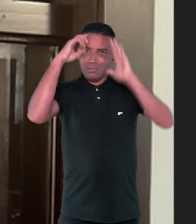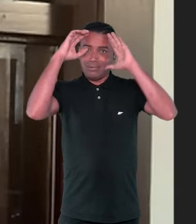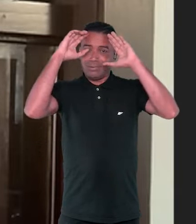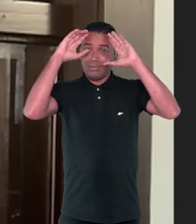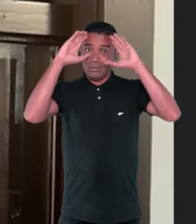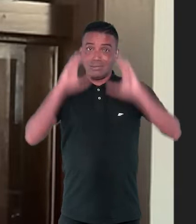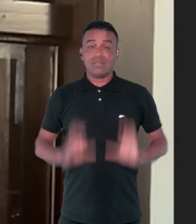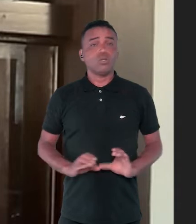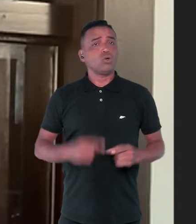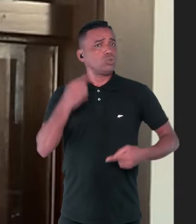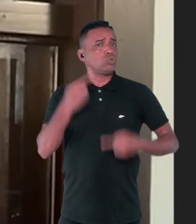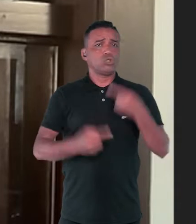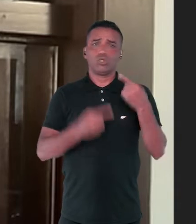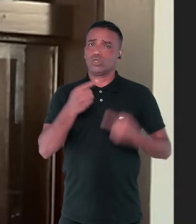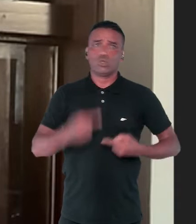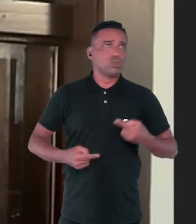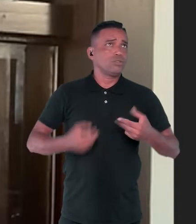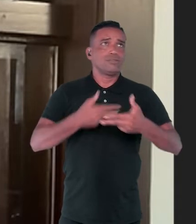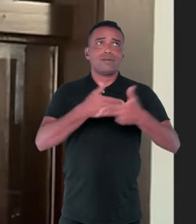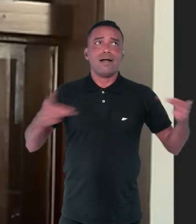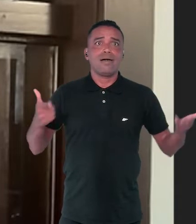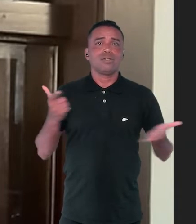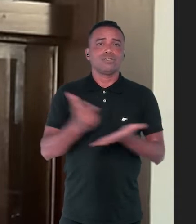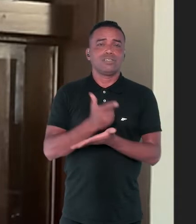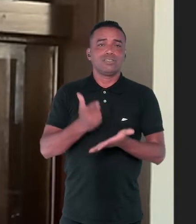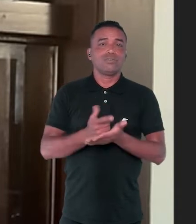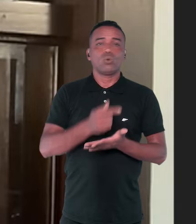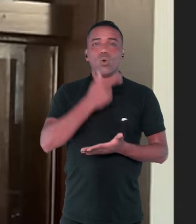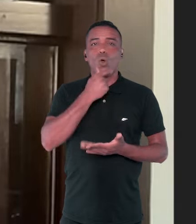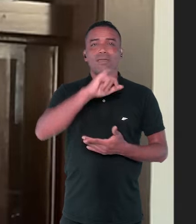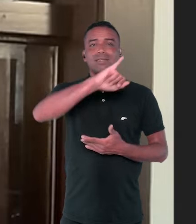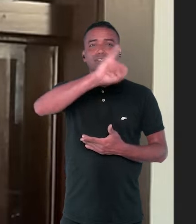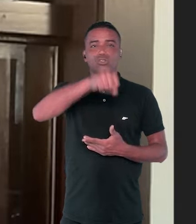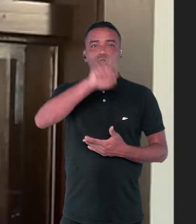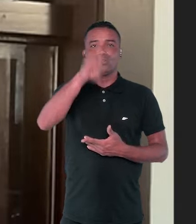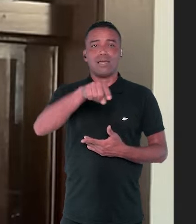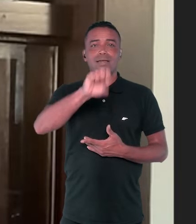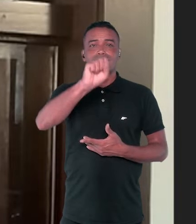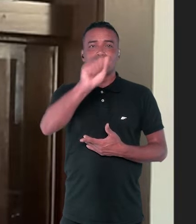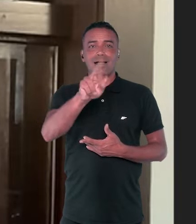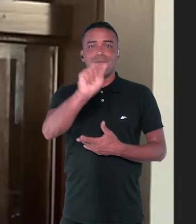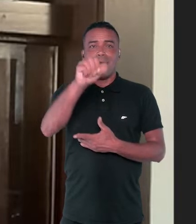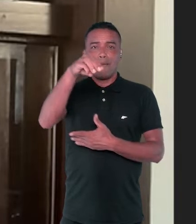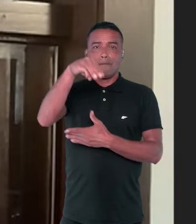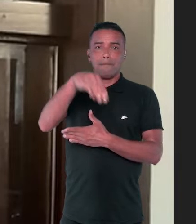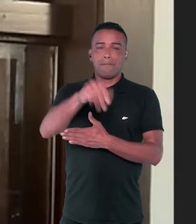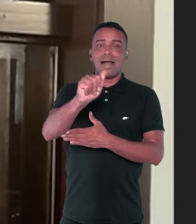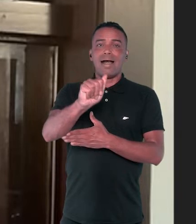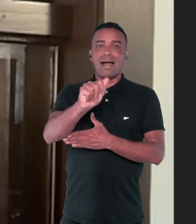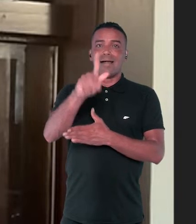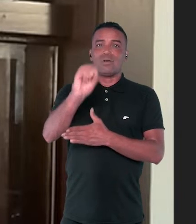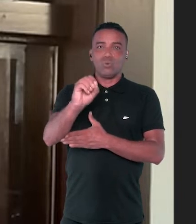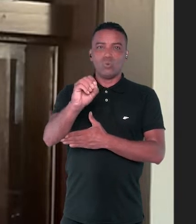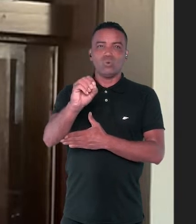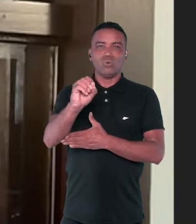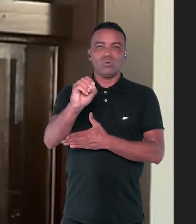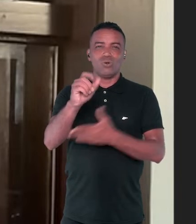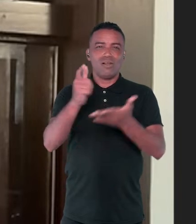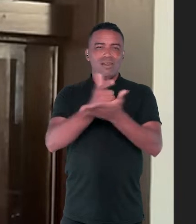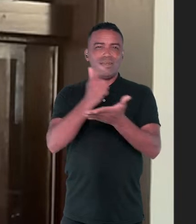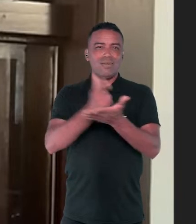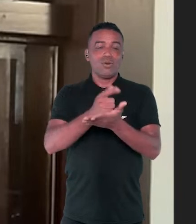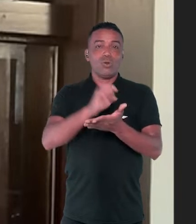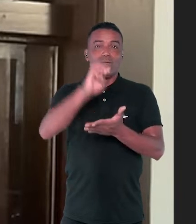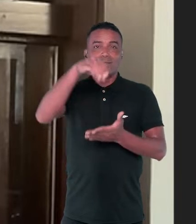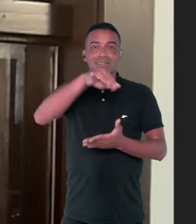discutir um livro de José Saramago, né? Ensaio da cegueira, ou sobre a cegueira. Esse pode